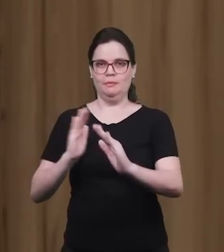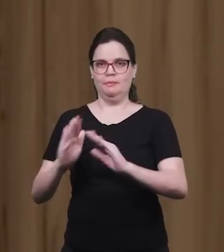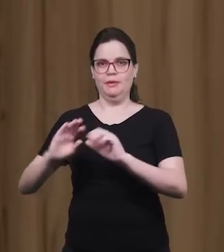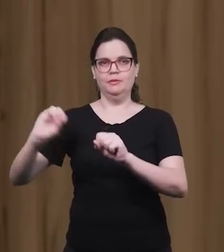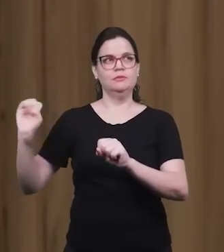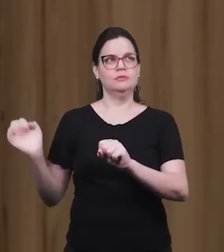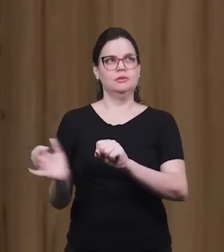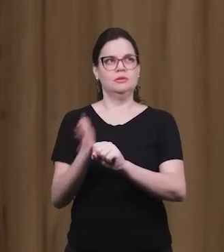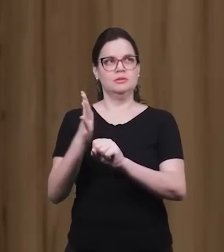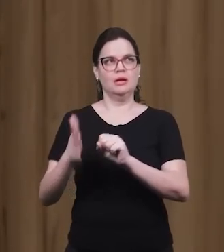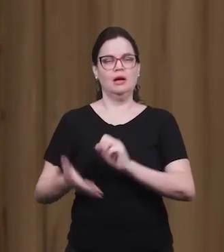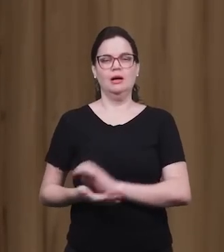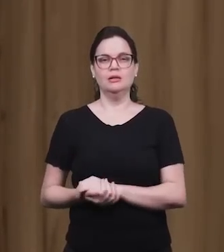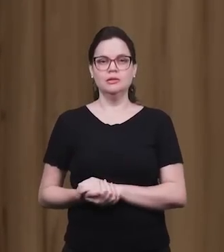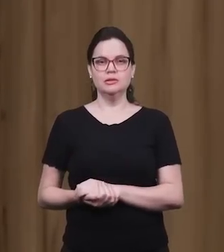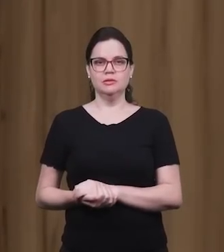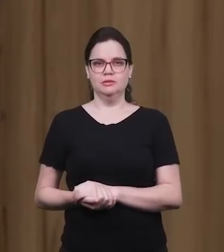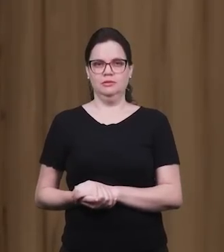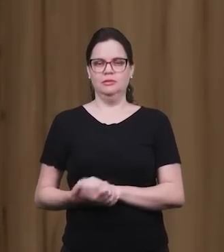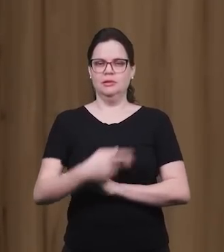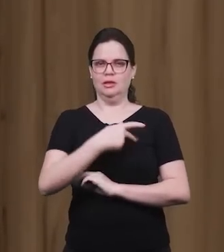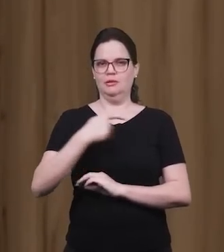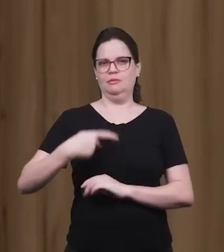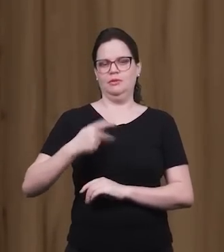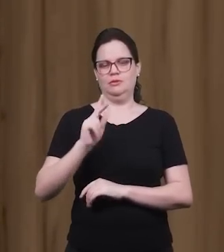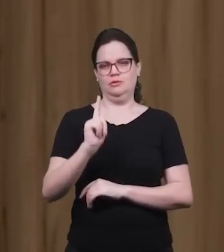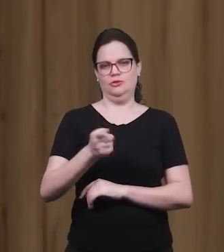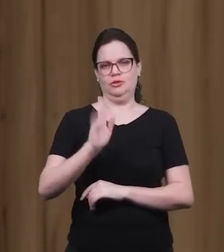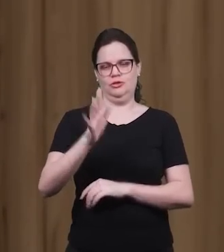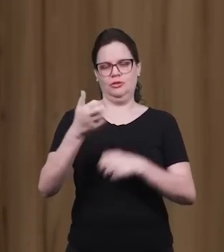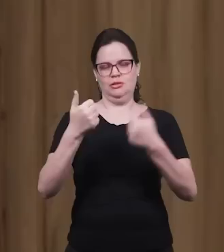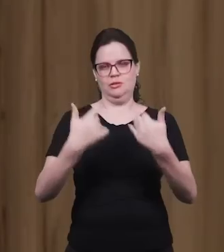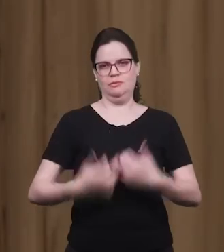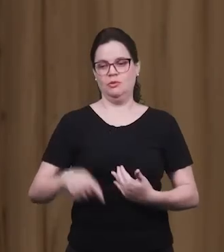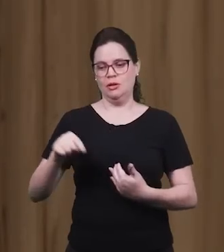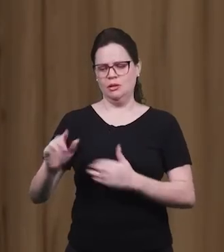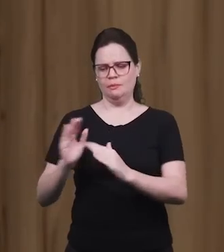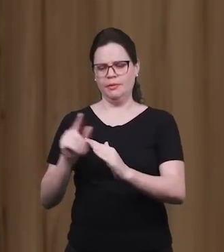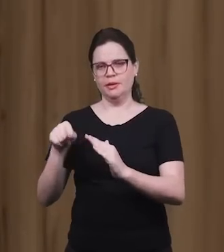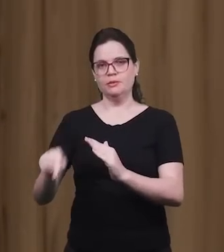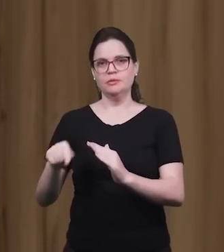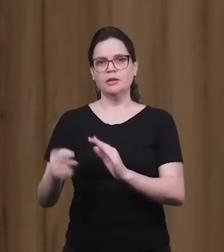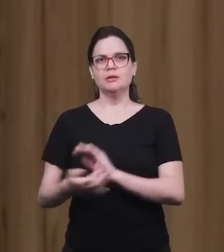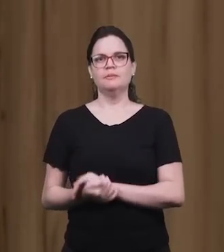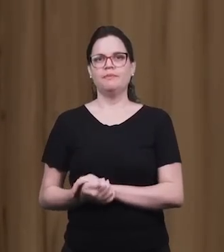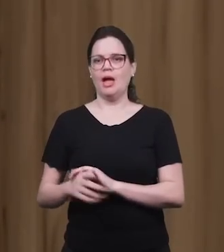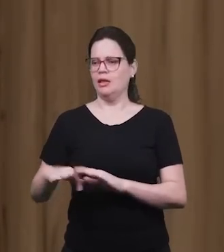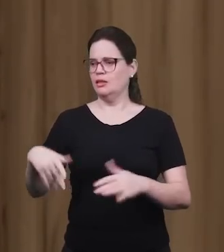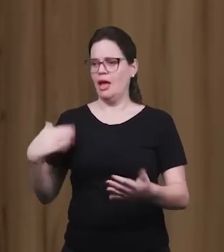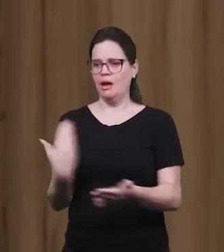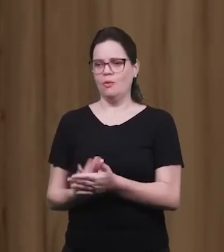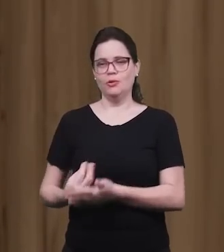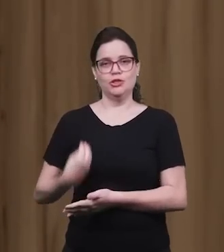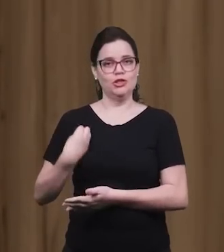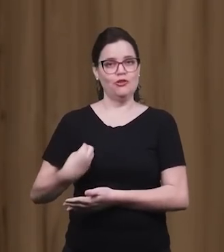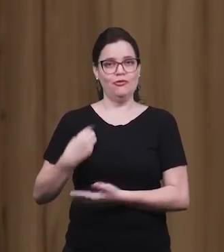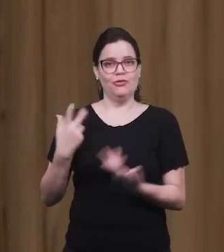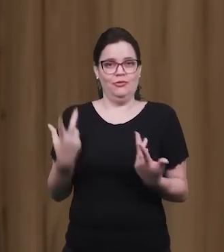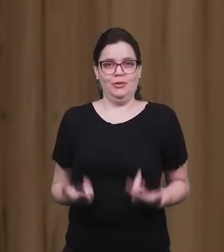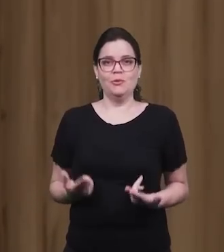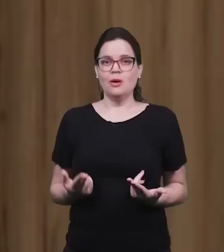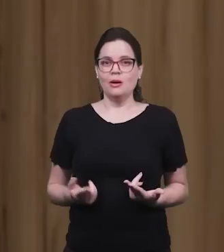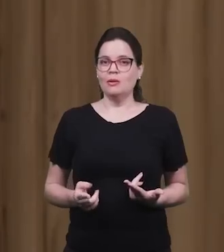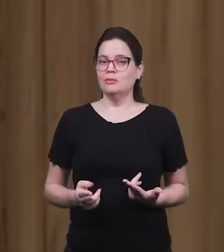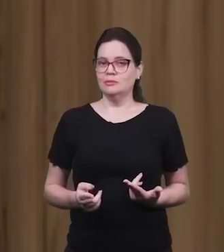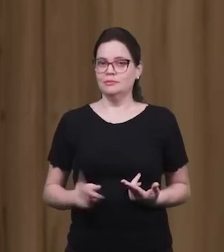ali, conforme também o pastor Gedeuti na introdução já colocou para a gente, para nós aqui, é que aquele momento ali, ele perdura até hoje, até os nossos